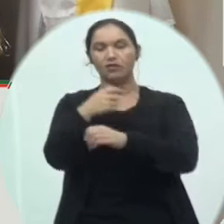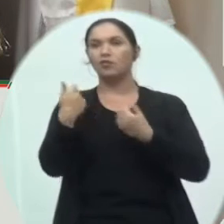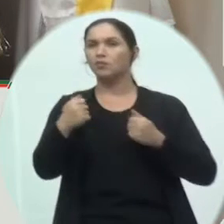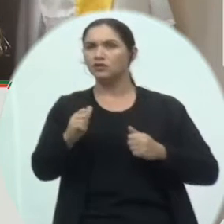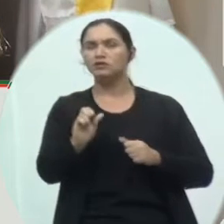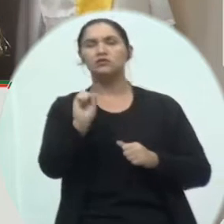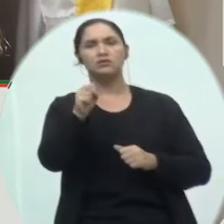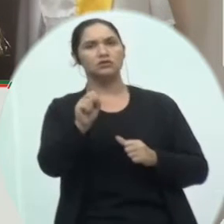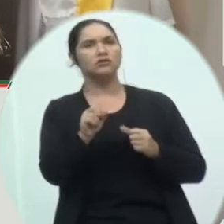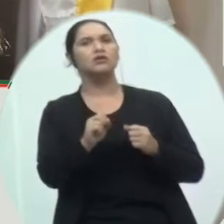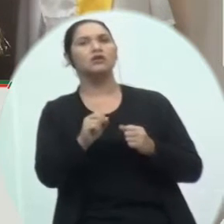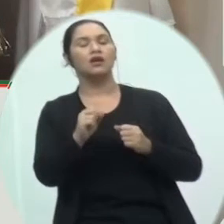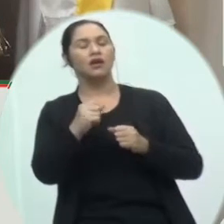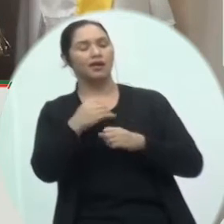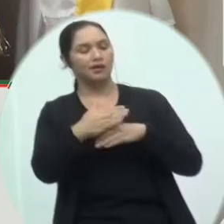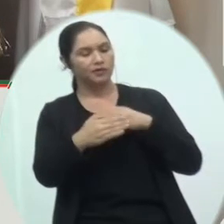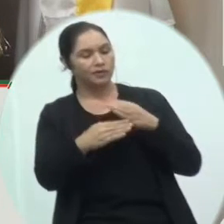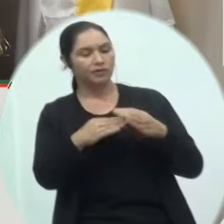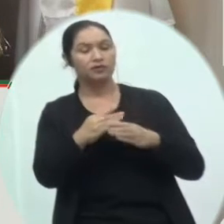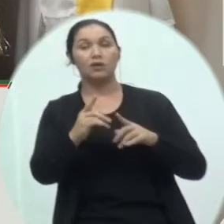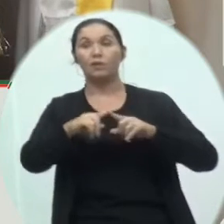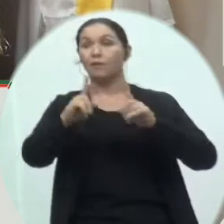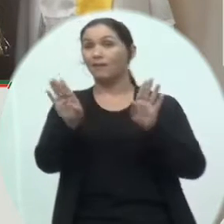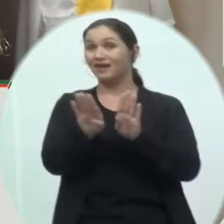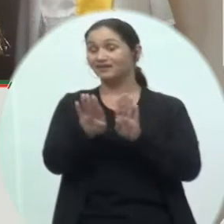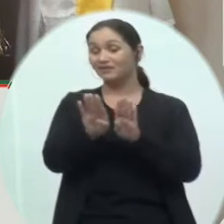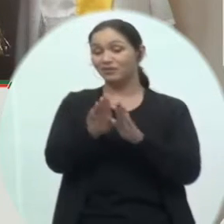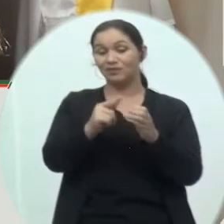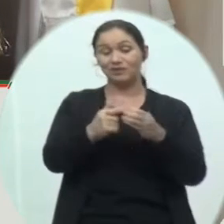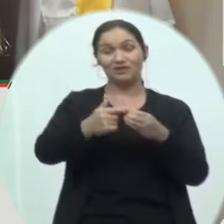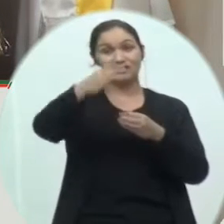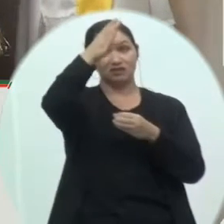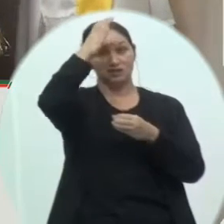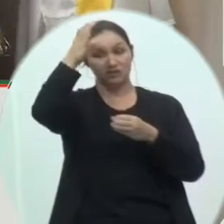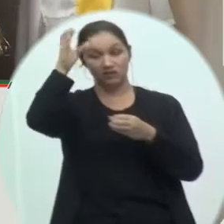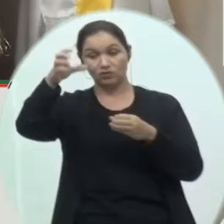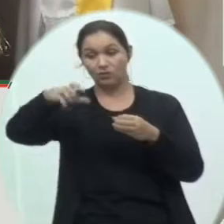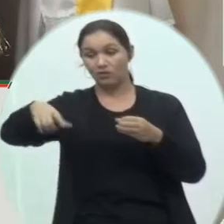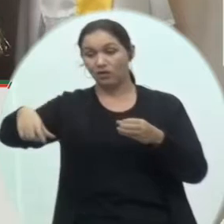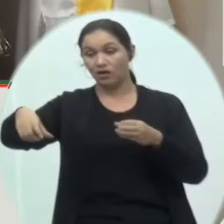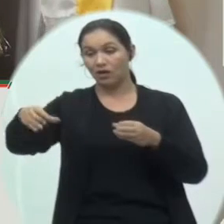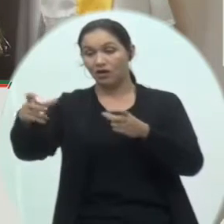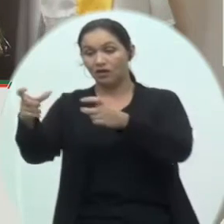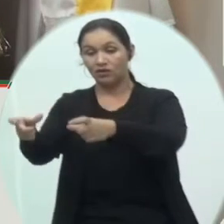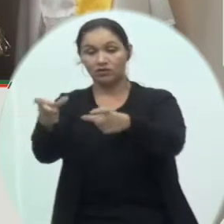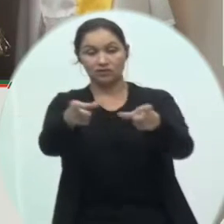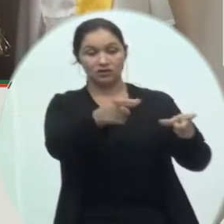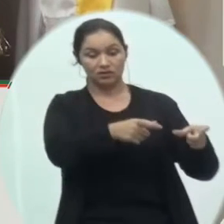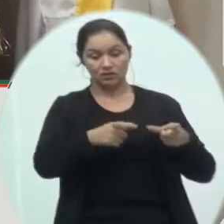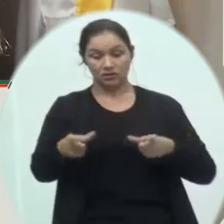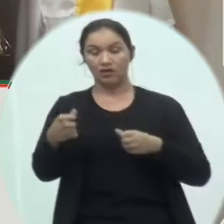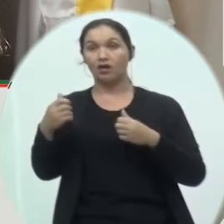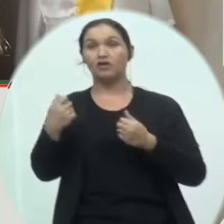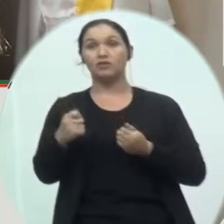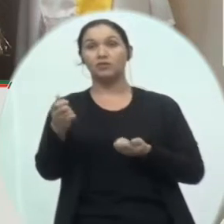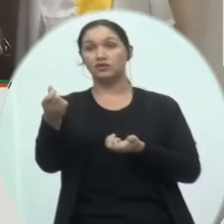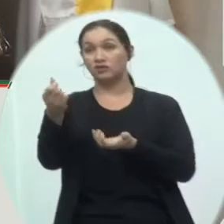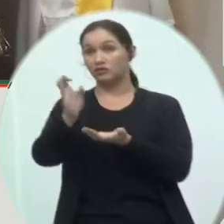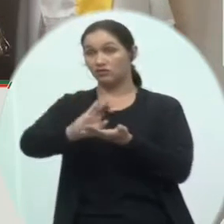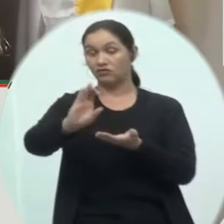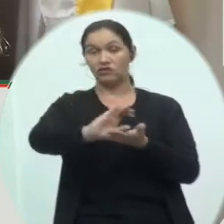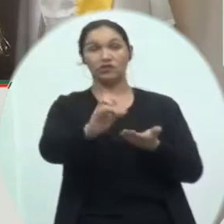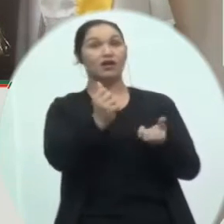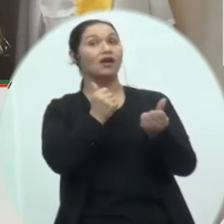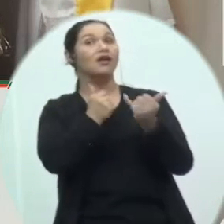próprio dinheiro, como tem alguns pontos da nossa cidade que está precisando urgentemente de investimento, né? A Jorge Lacerda,